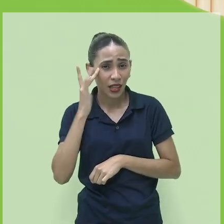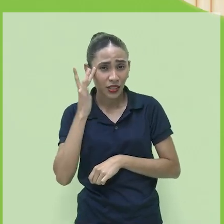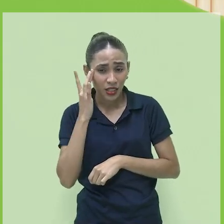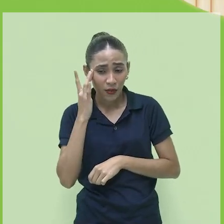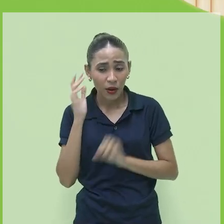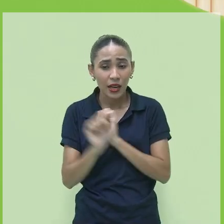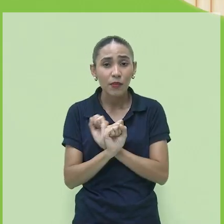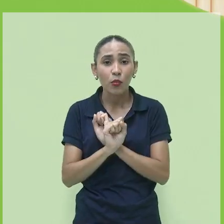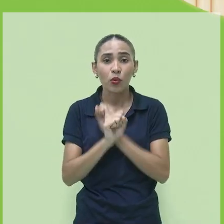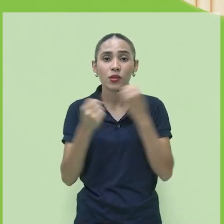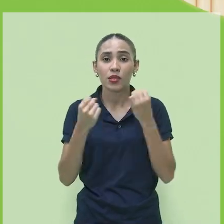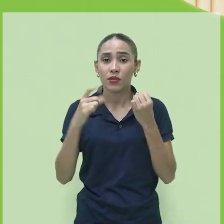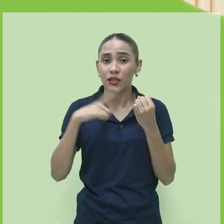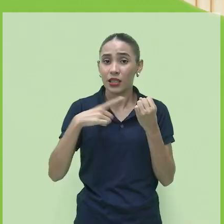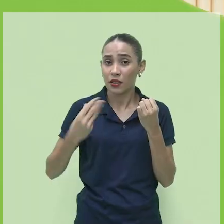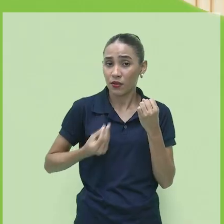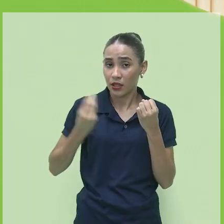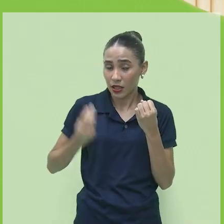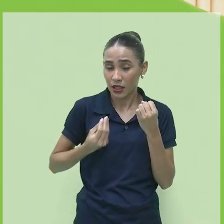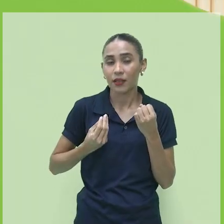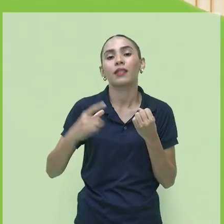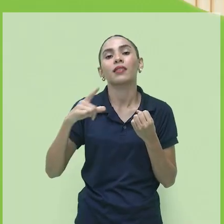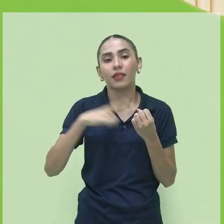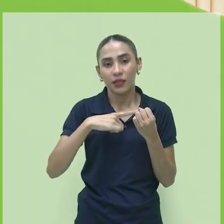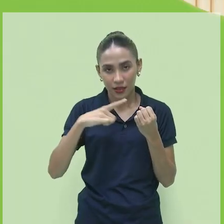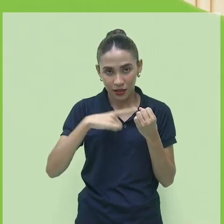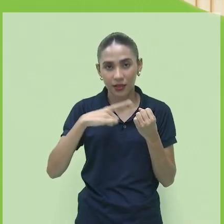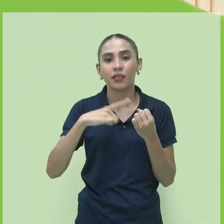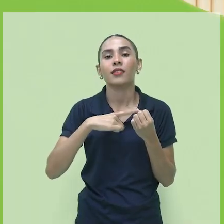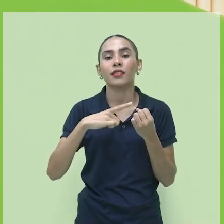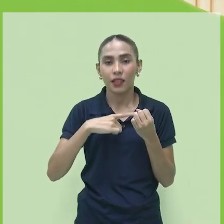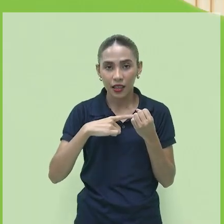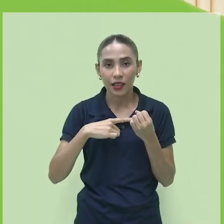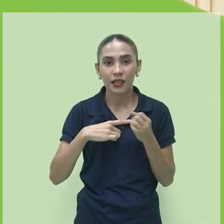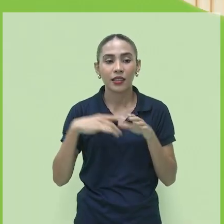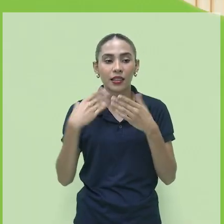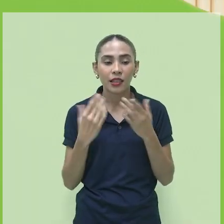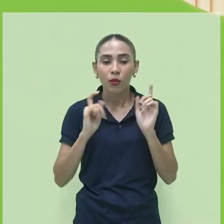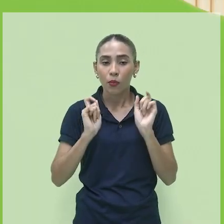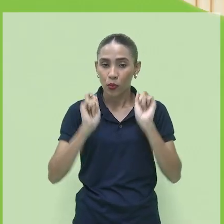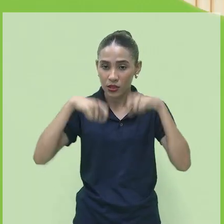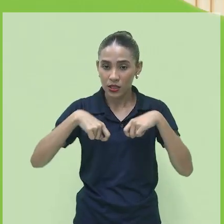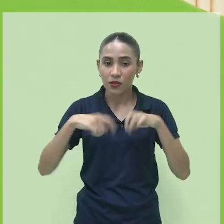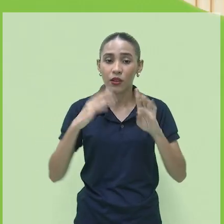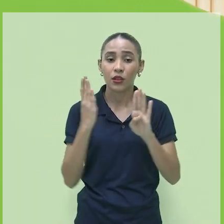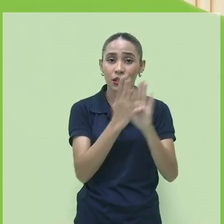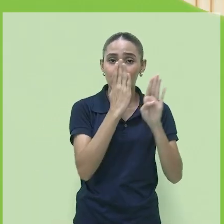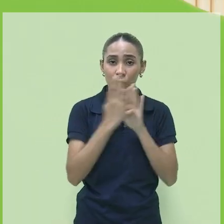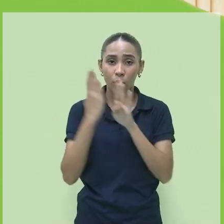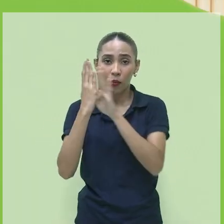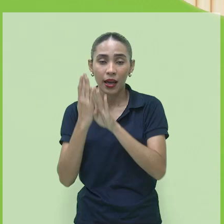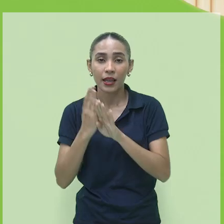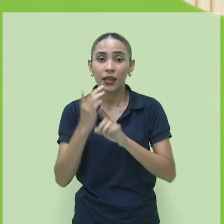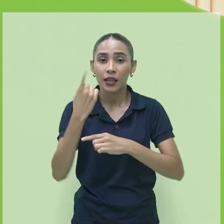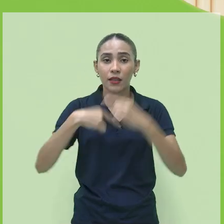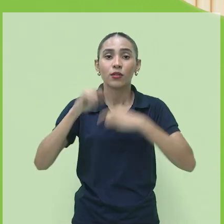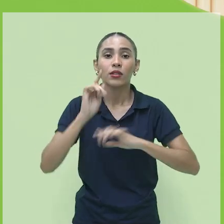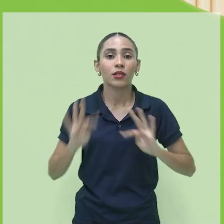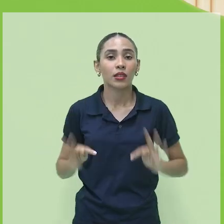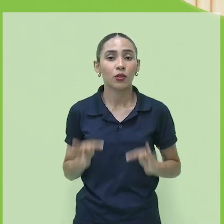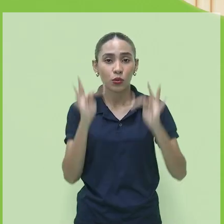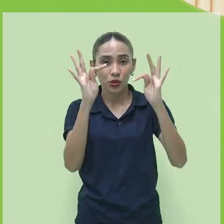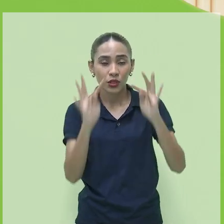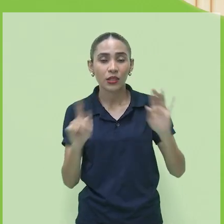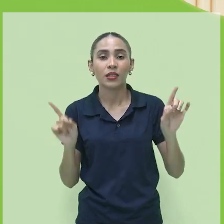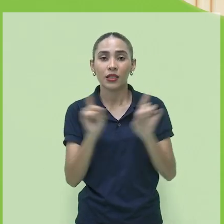achávamos impossível ter vida, tem no nosso planeta. Né, com as descobertas, com os adventos da tecnologia